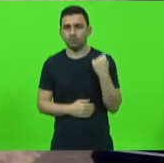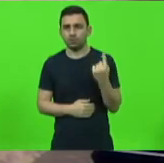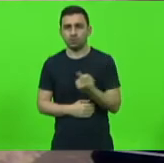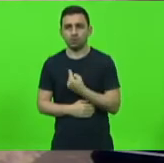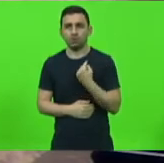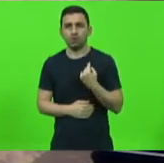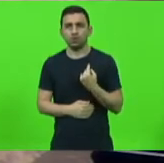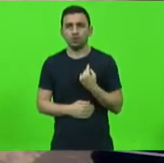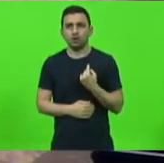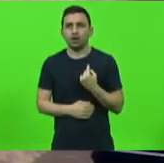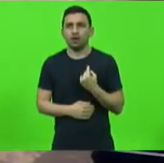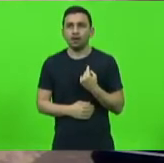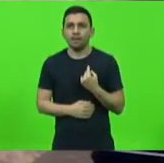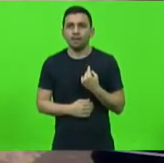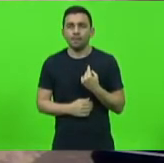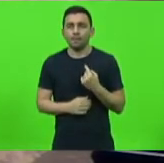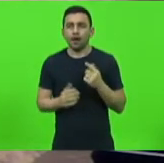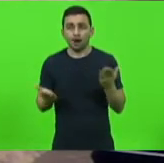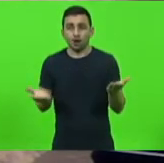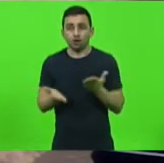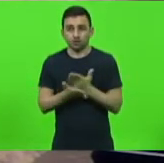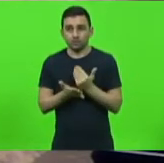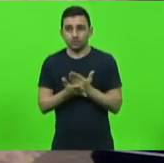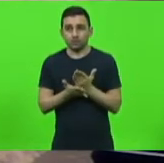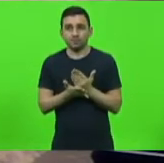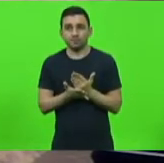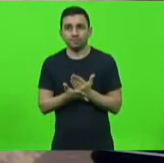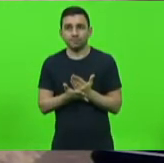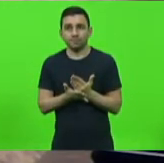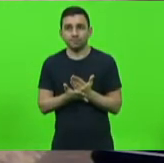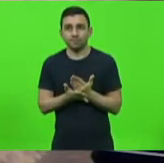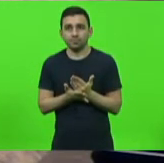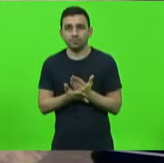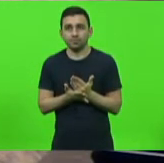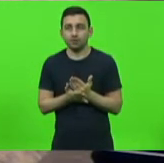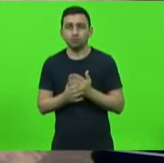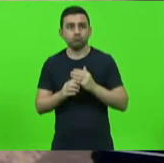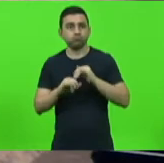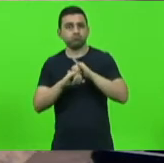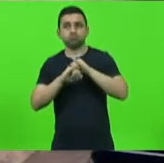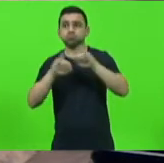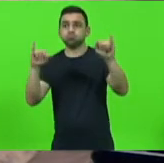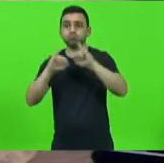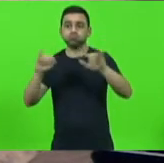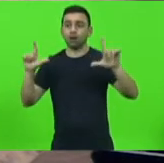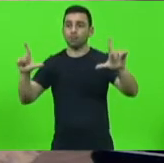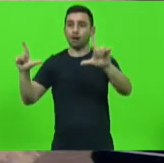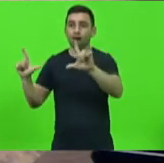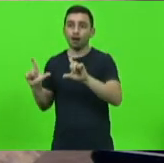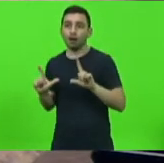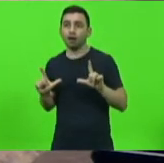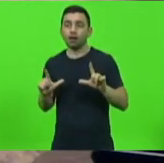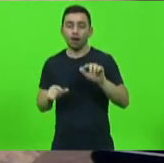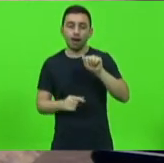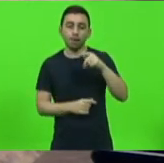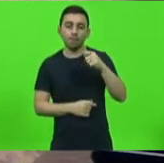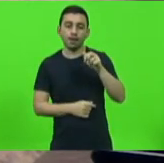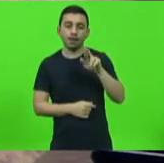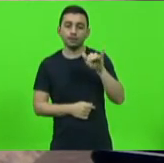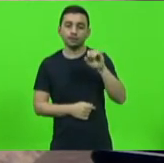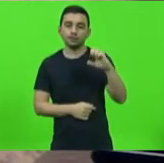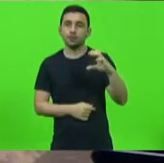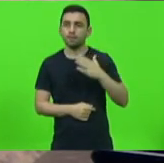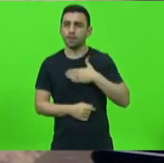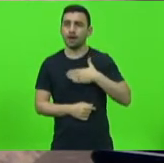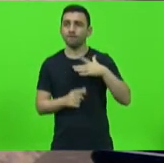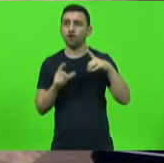que saiu essa divisão, outdoors começaram a ser espalhados pela praça aqui no Estado, com a minha